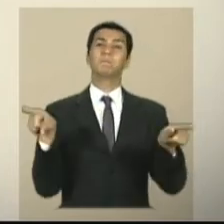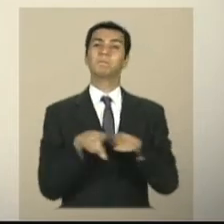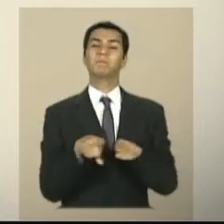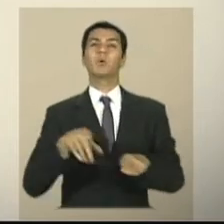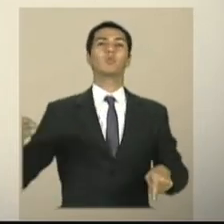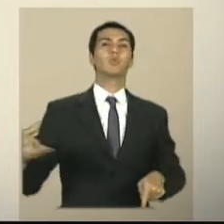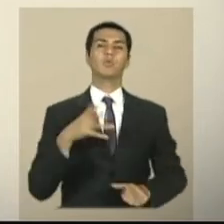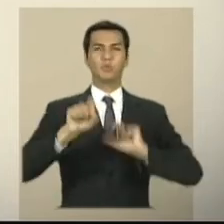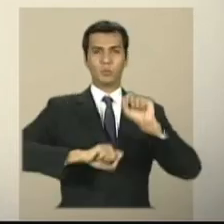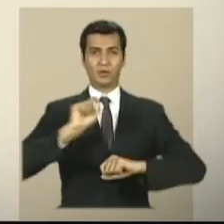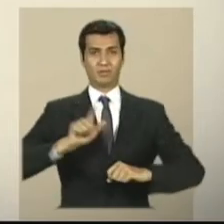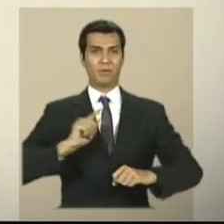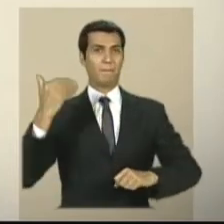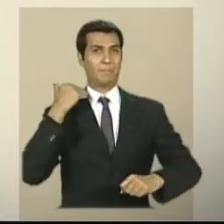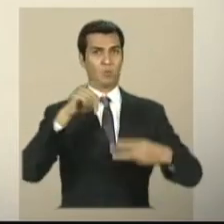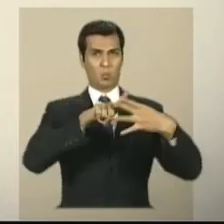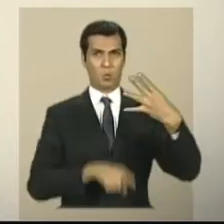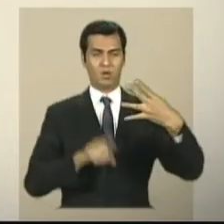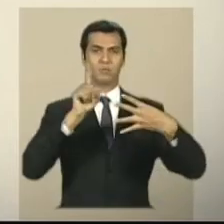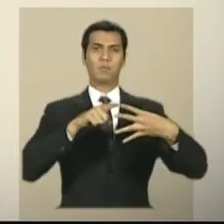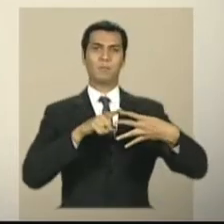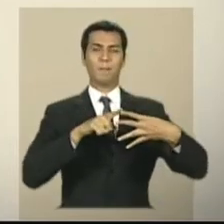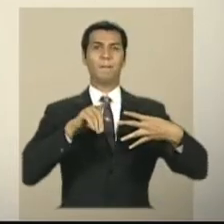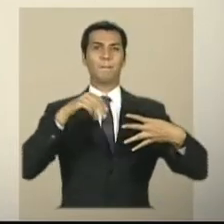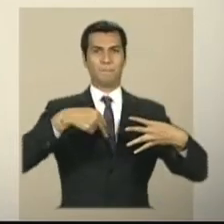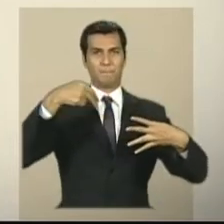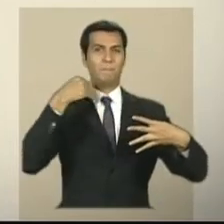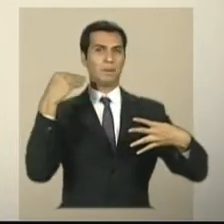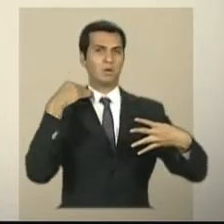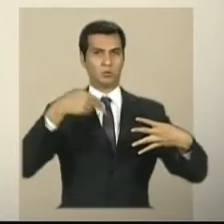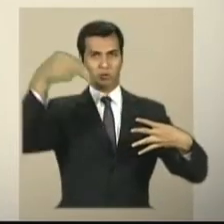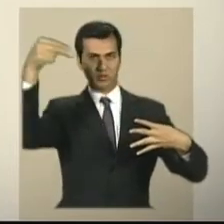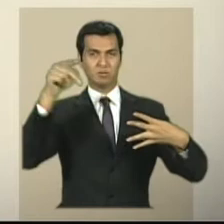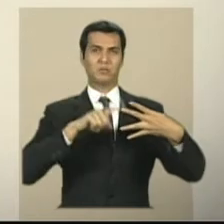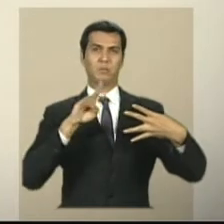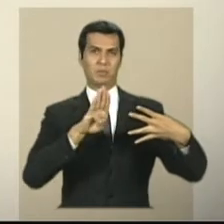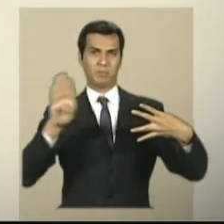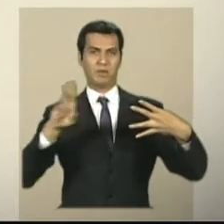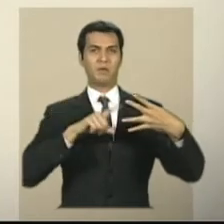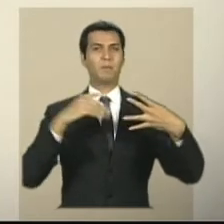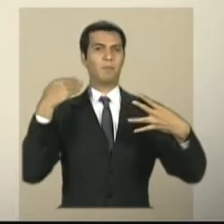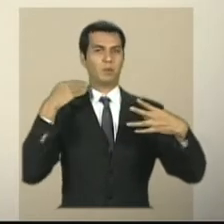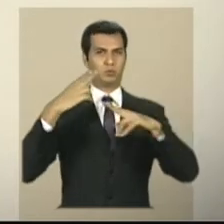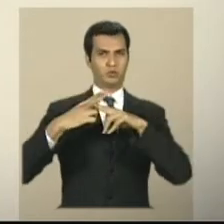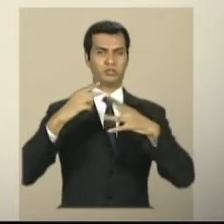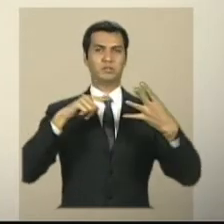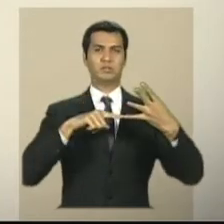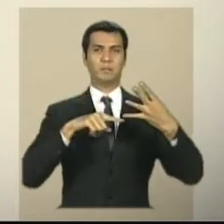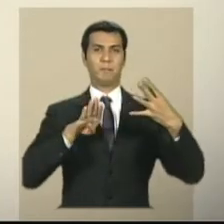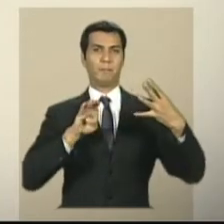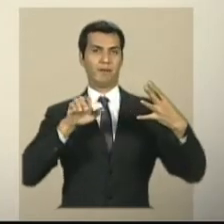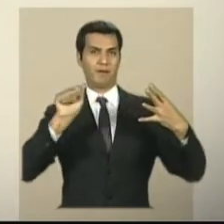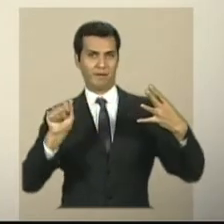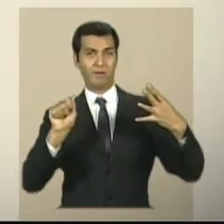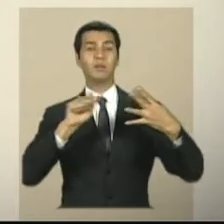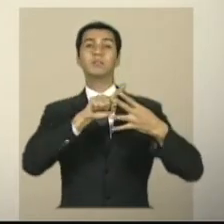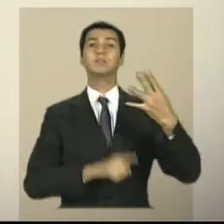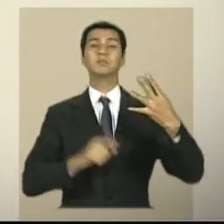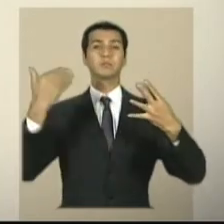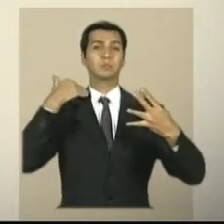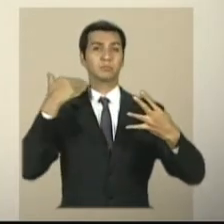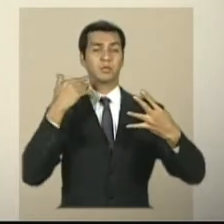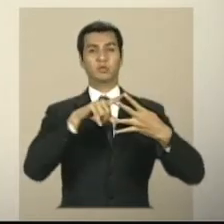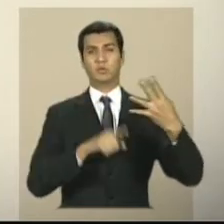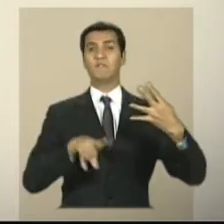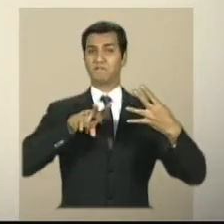quatro bancos públicos federais o Banco do Nordeste o Banco do Brasil a caixa e o Banco da Amazônia vão se